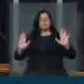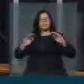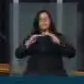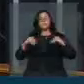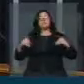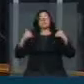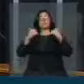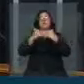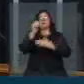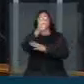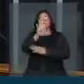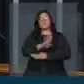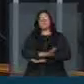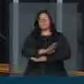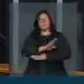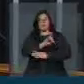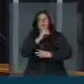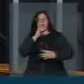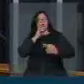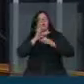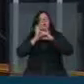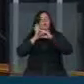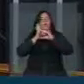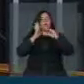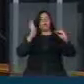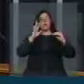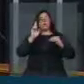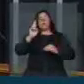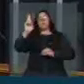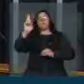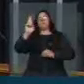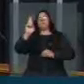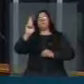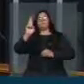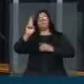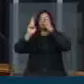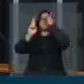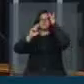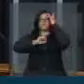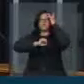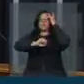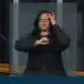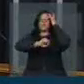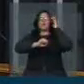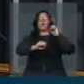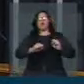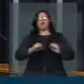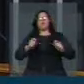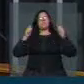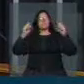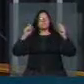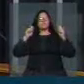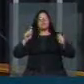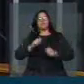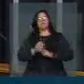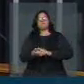referência para essas pessoas que estão indignadas e demonstrando a sua indignação.